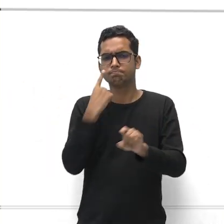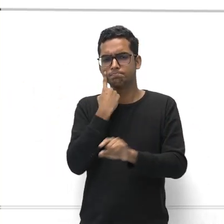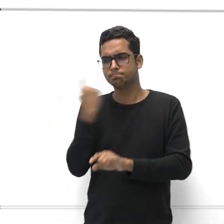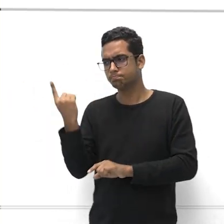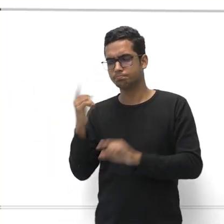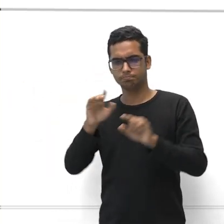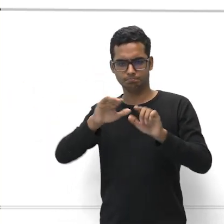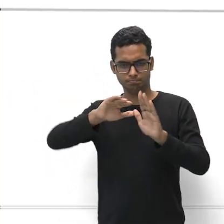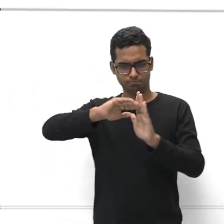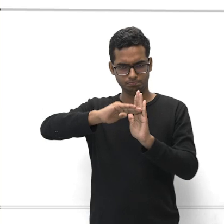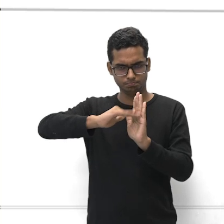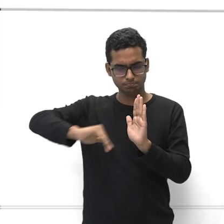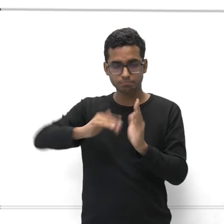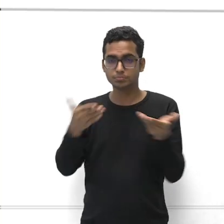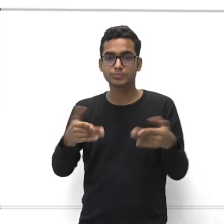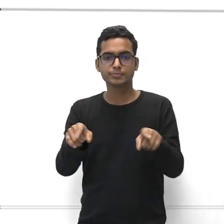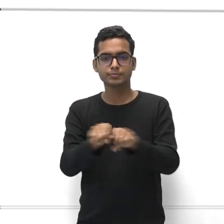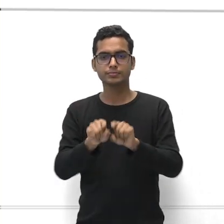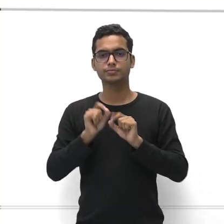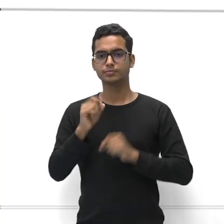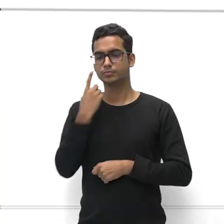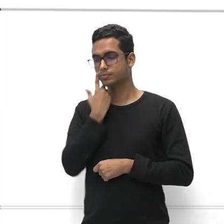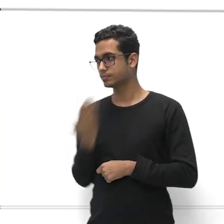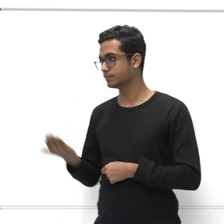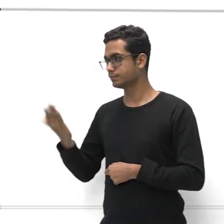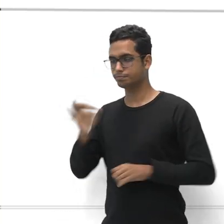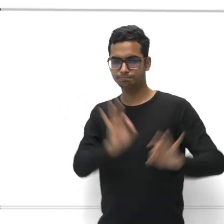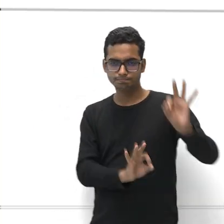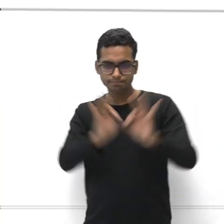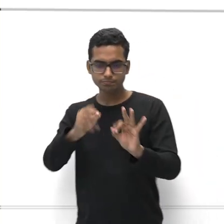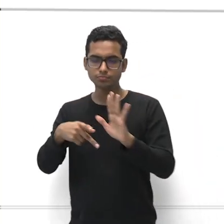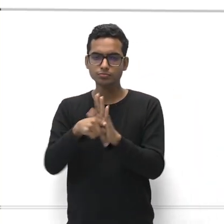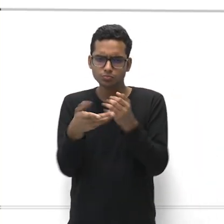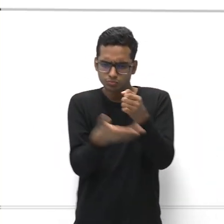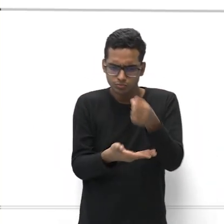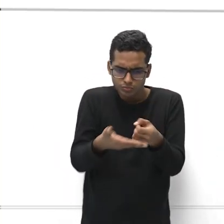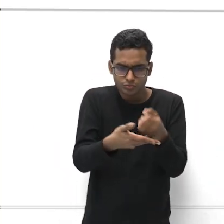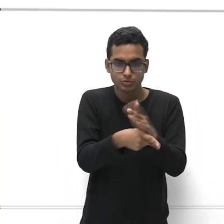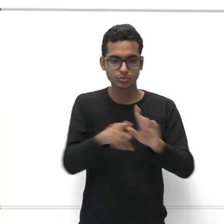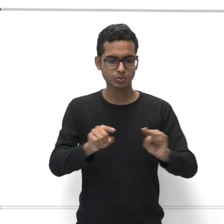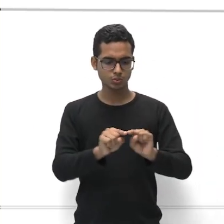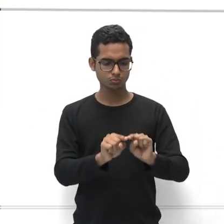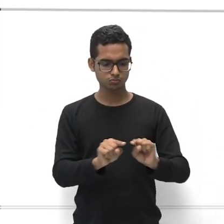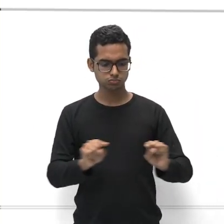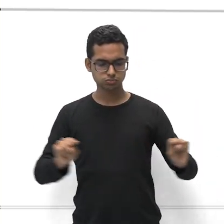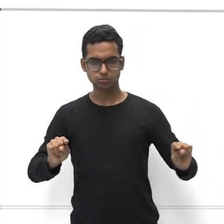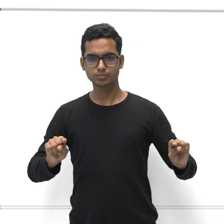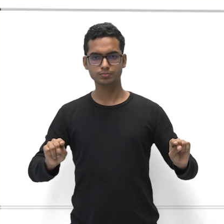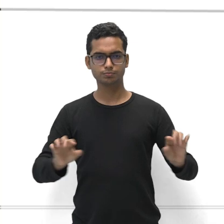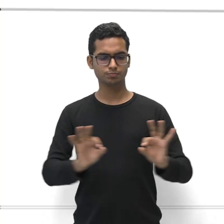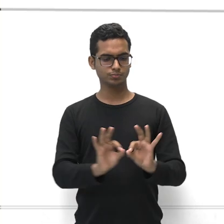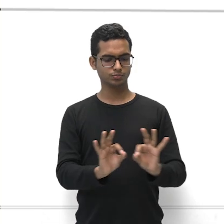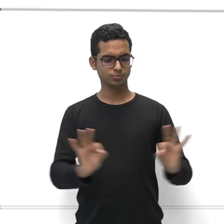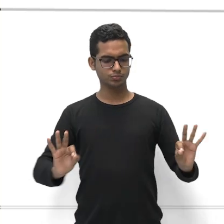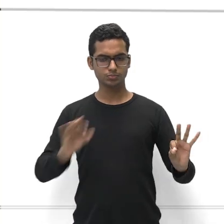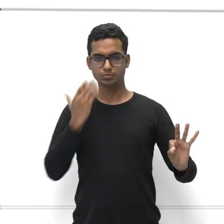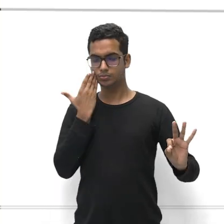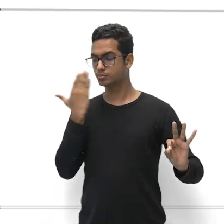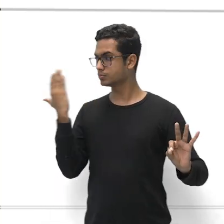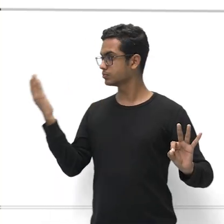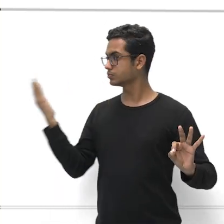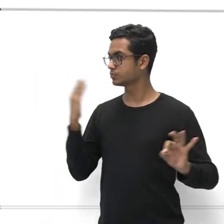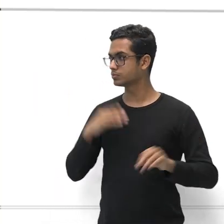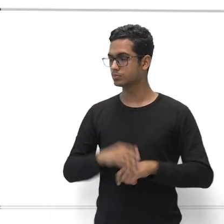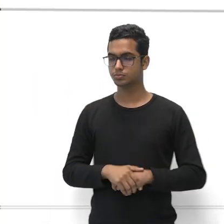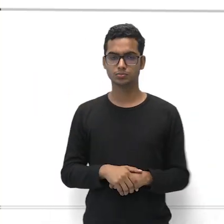excluí-los aqui e vamos determinar aqui a base desse retângulo que nós vamos formar aqui pelo segmento. Esse segmento aqui você